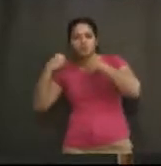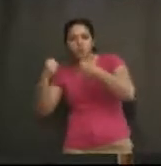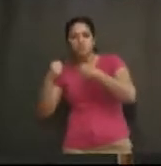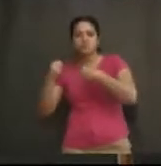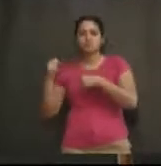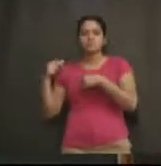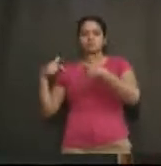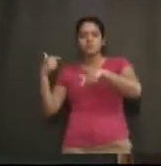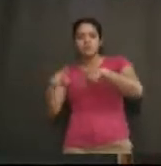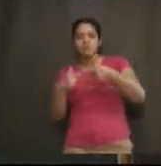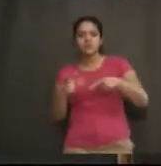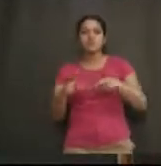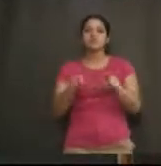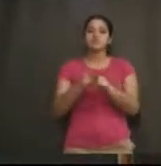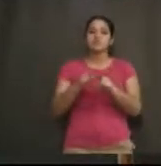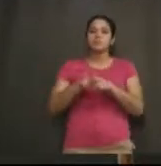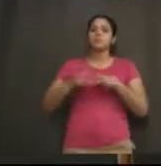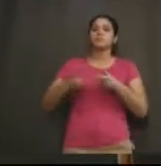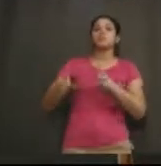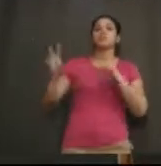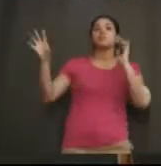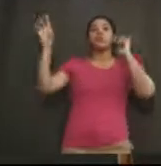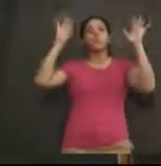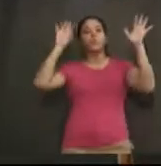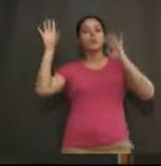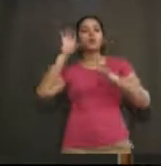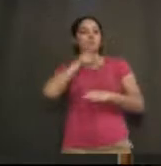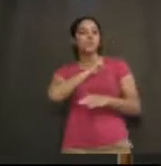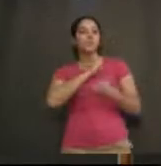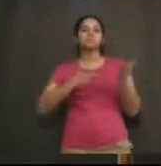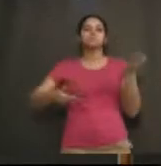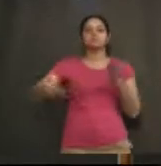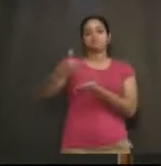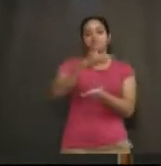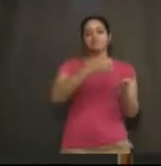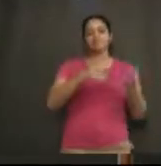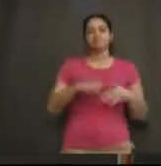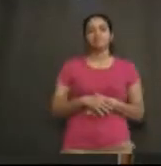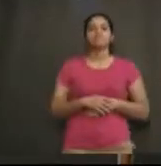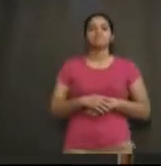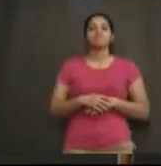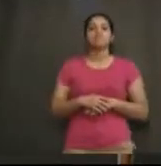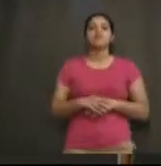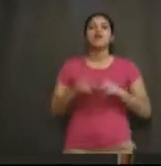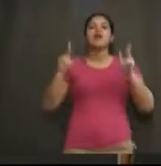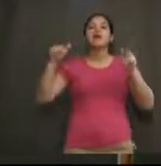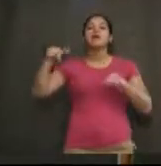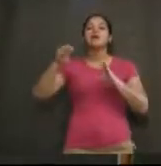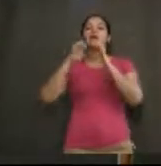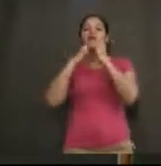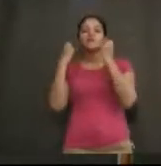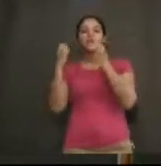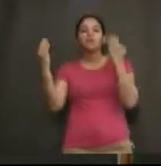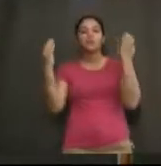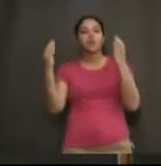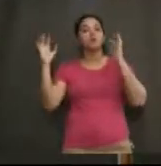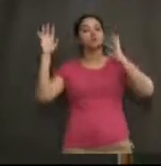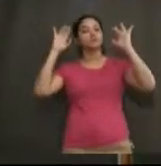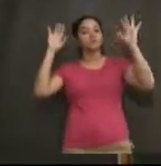E esse evento aqui, já foi dito, acho que comentado pela professora Tânia, é um sonho que se realiza.